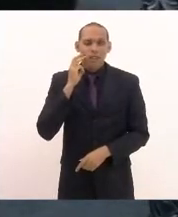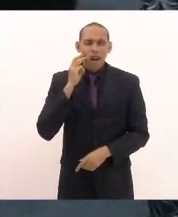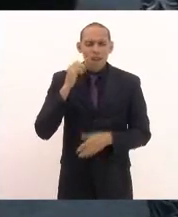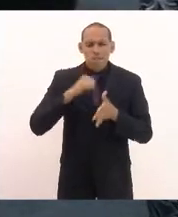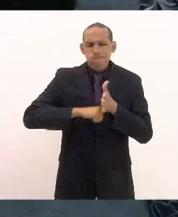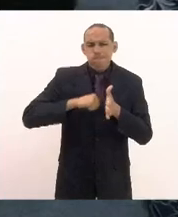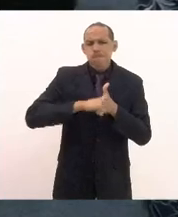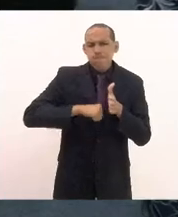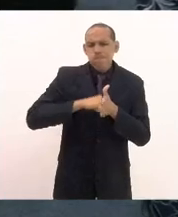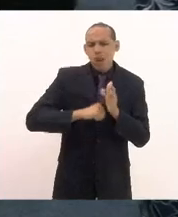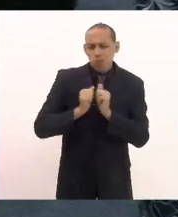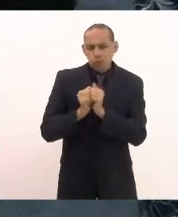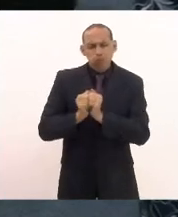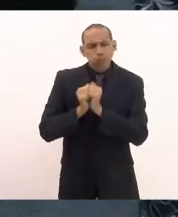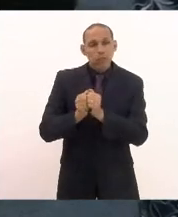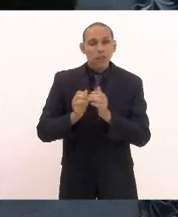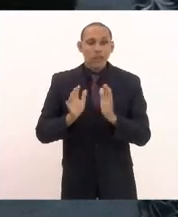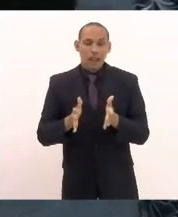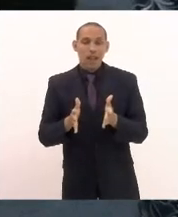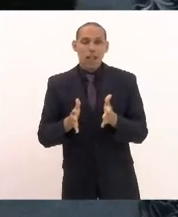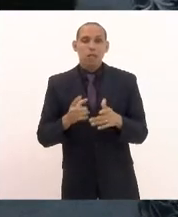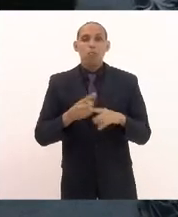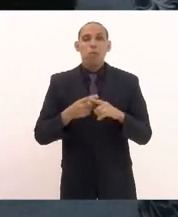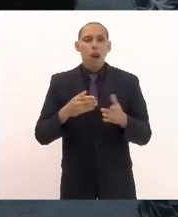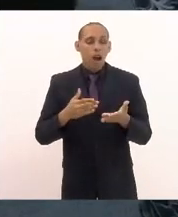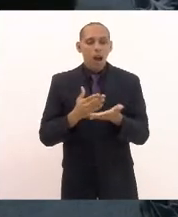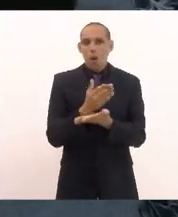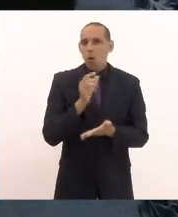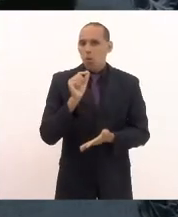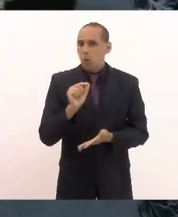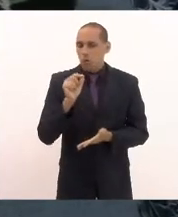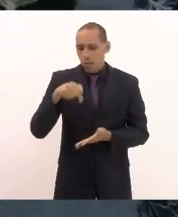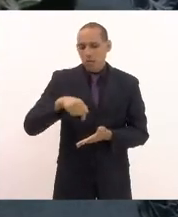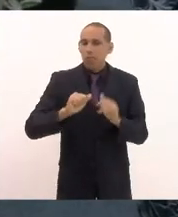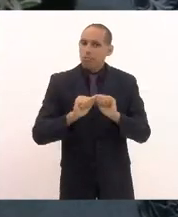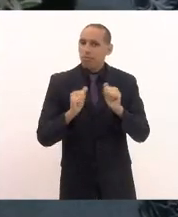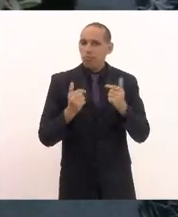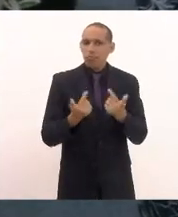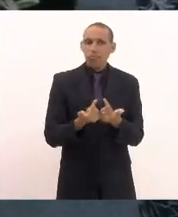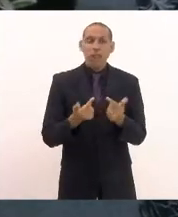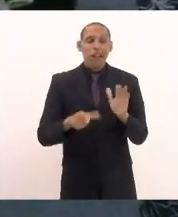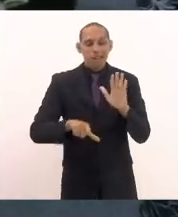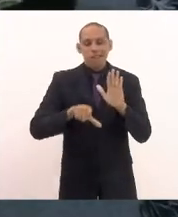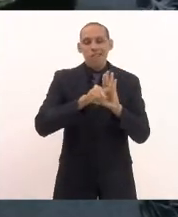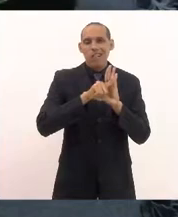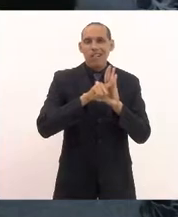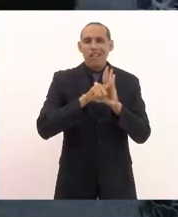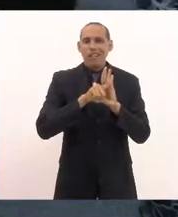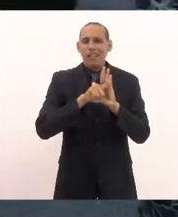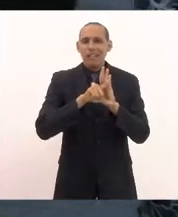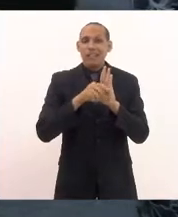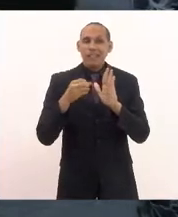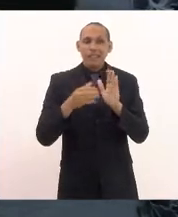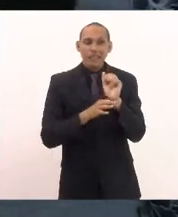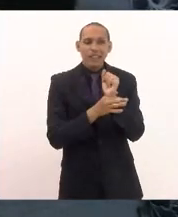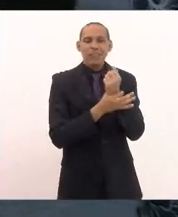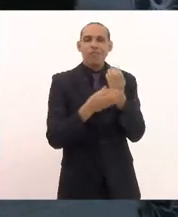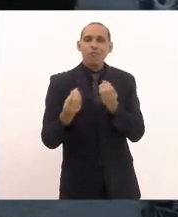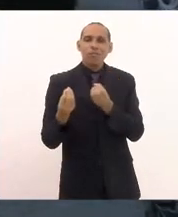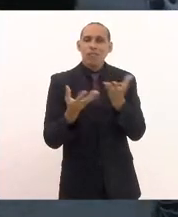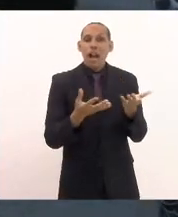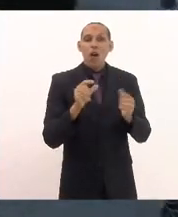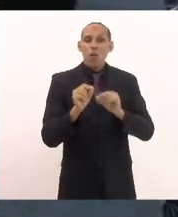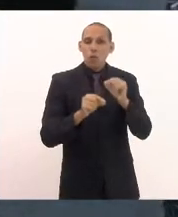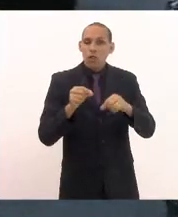muita firmeza quando aprovamos aqui nessa casa a lei que garante a migração para